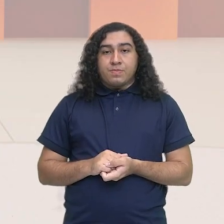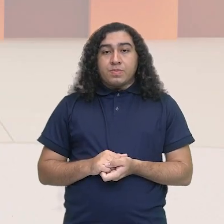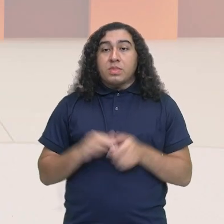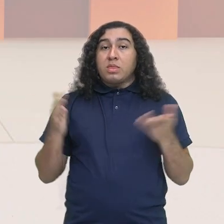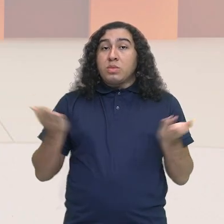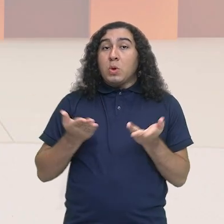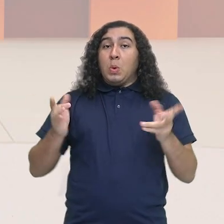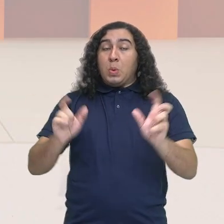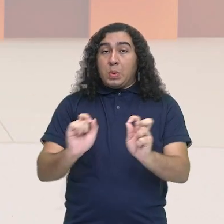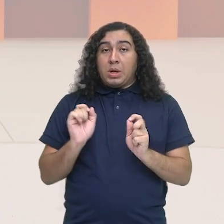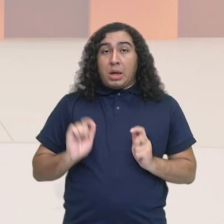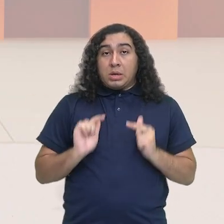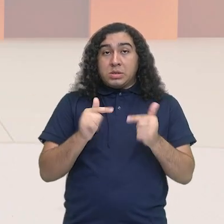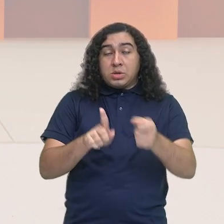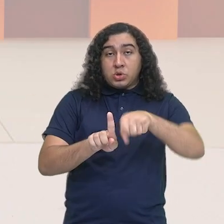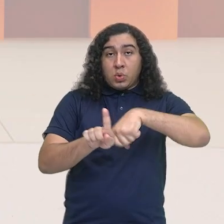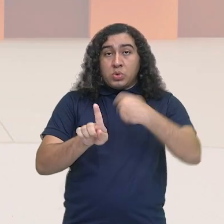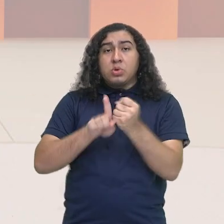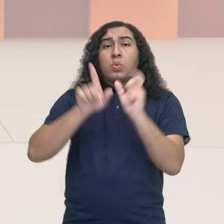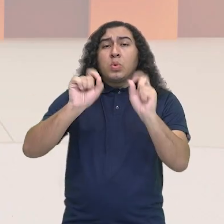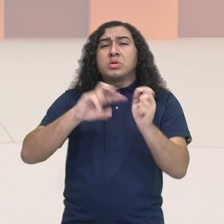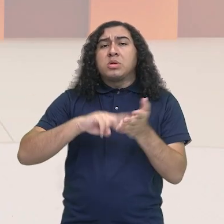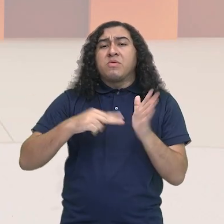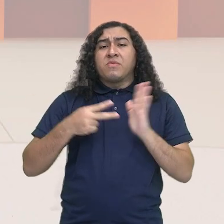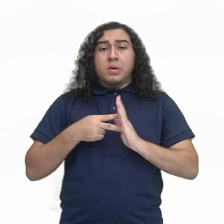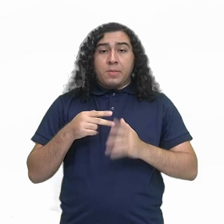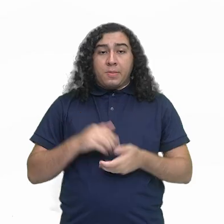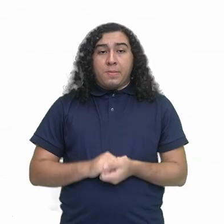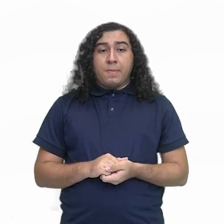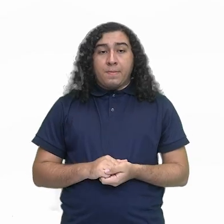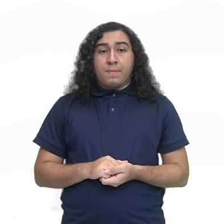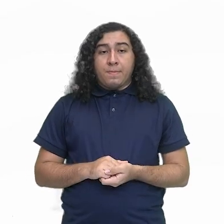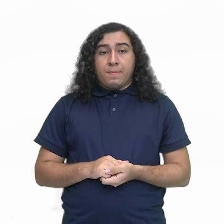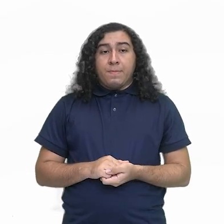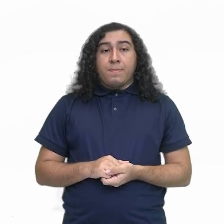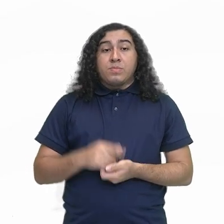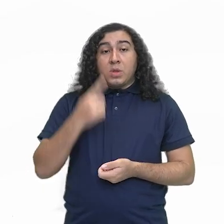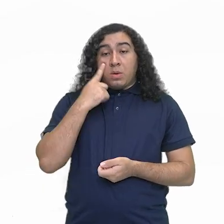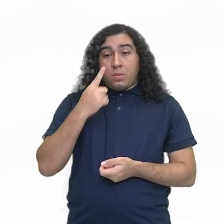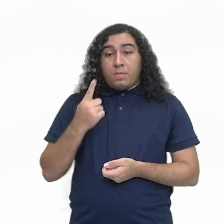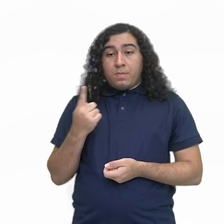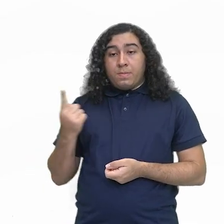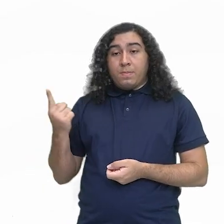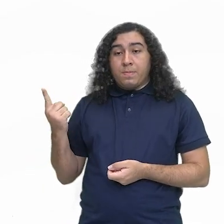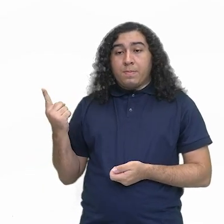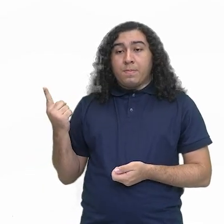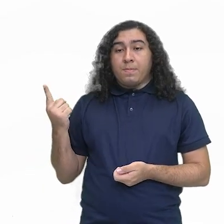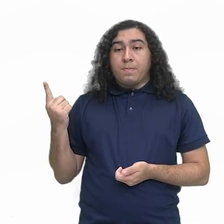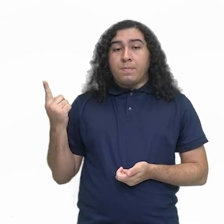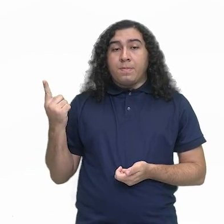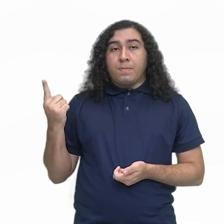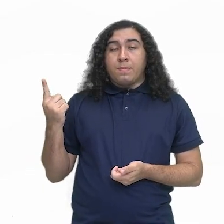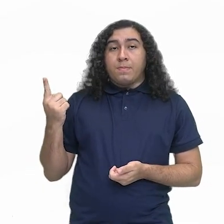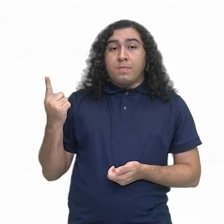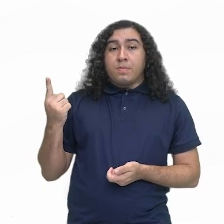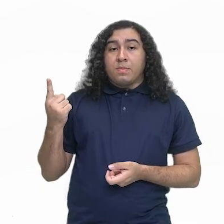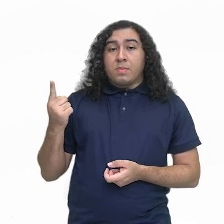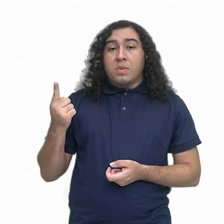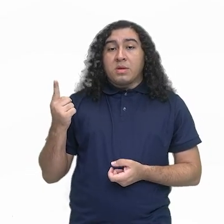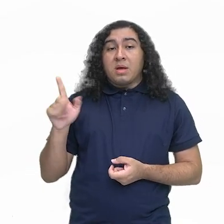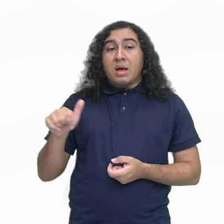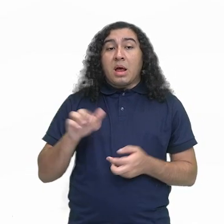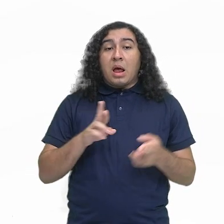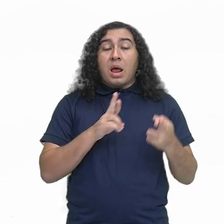agentes de socialização. O que são os agentes de socialização? Os agentes de socialização são os responsáveis